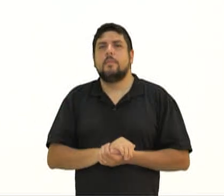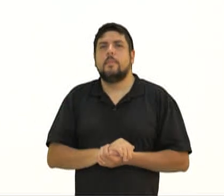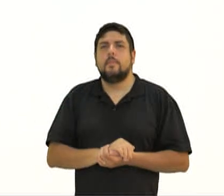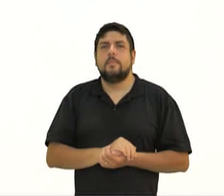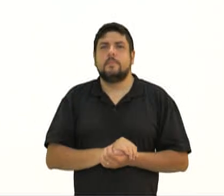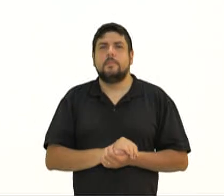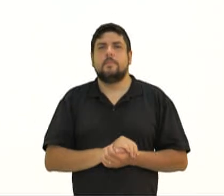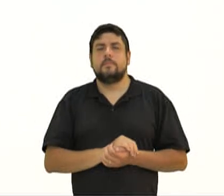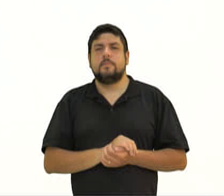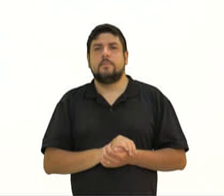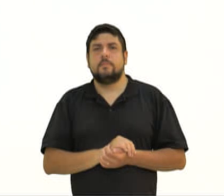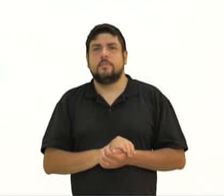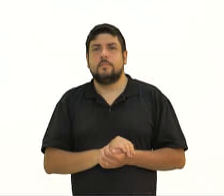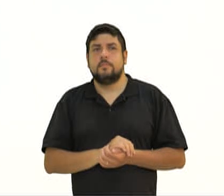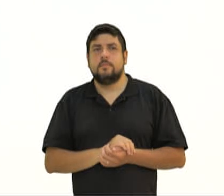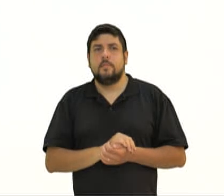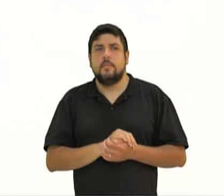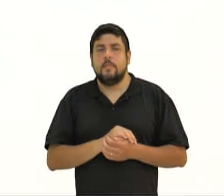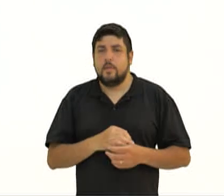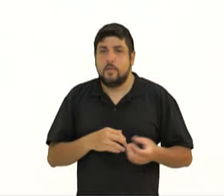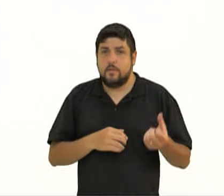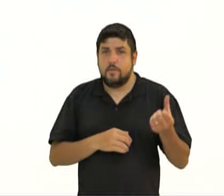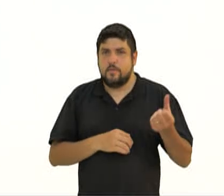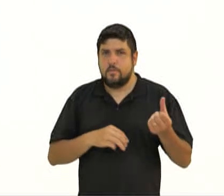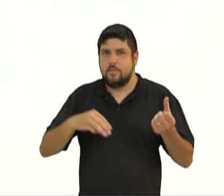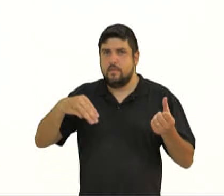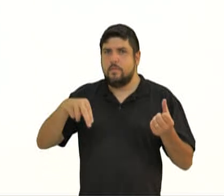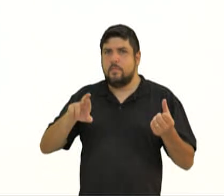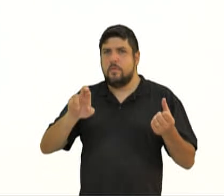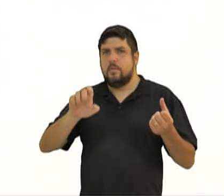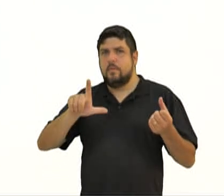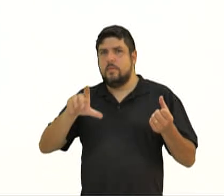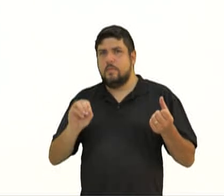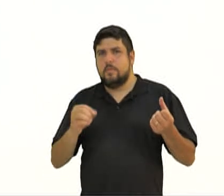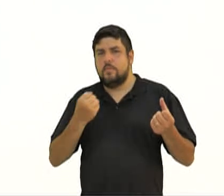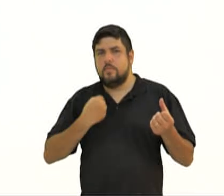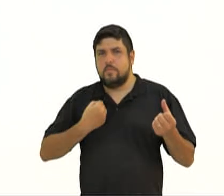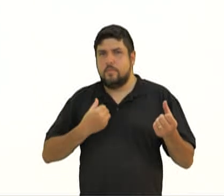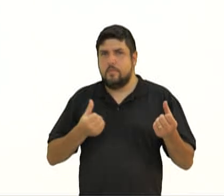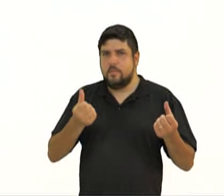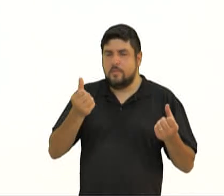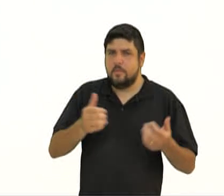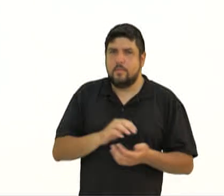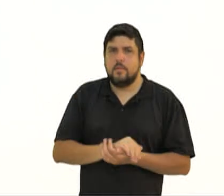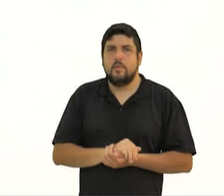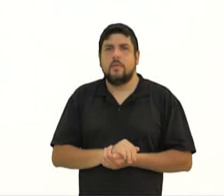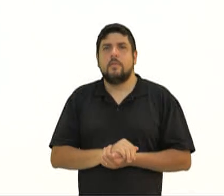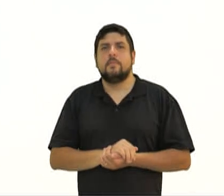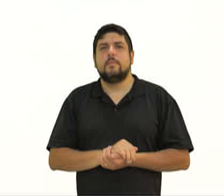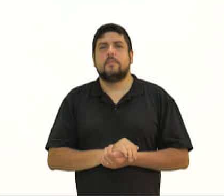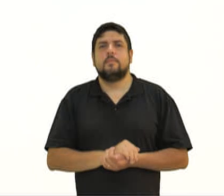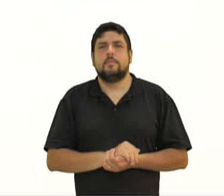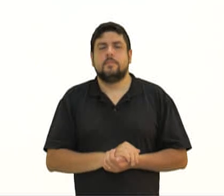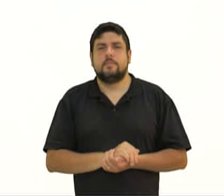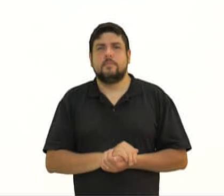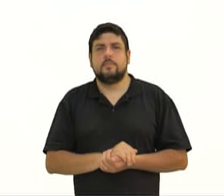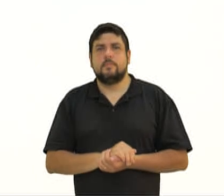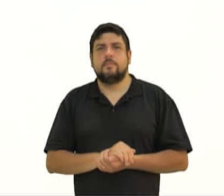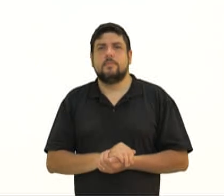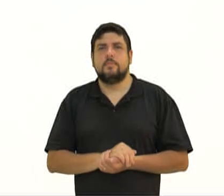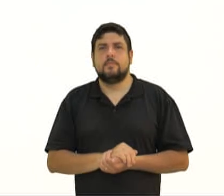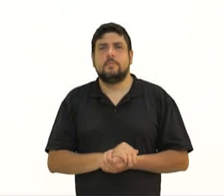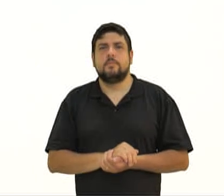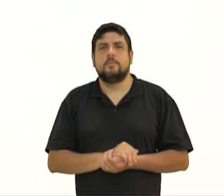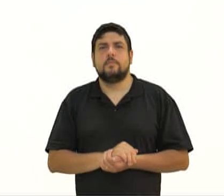Prudentópolis. E nós temos um amiguinho, o Murilo, com o seu filtro número 6, de Iretama, do Colégio José